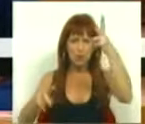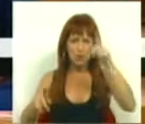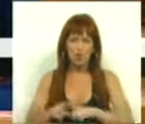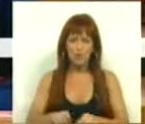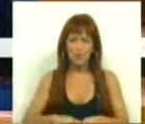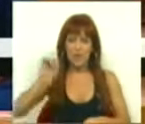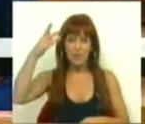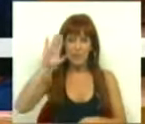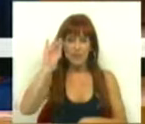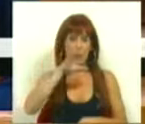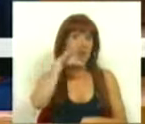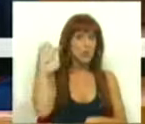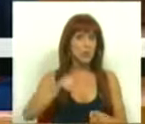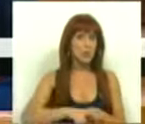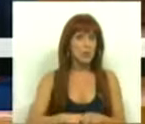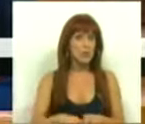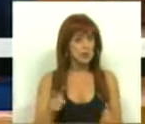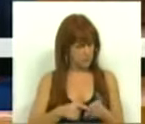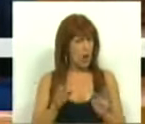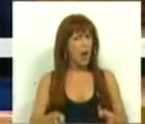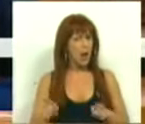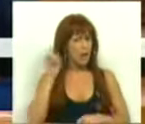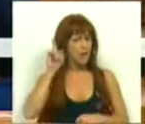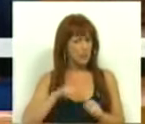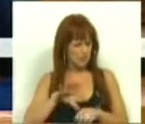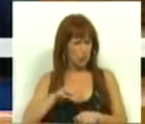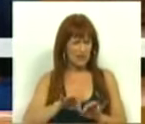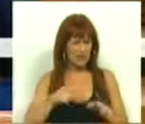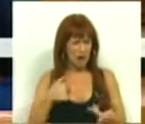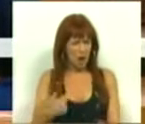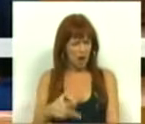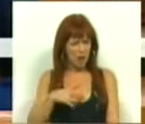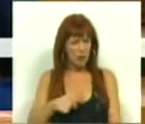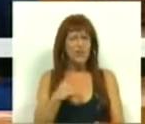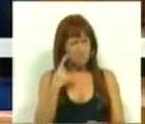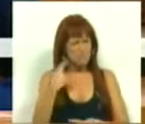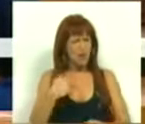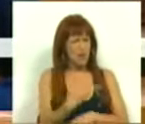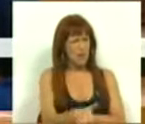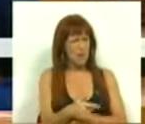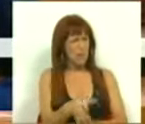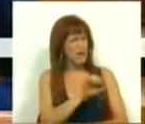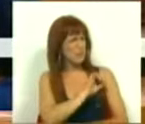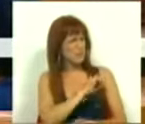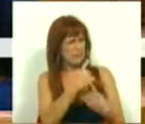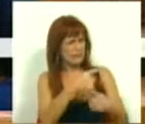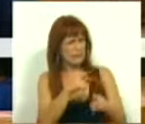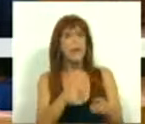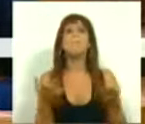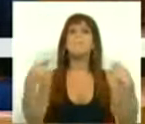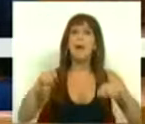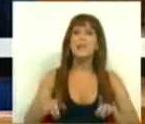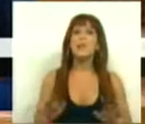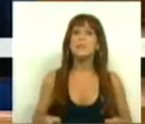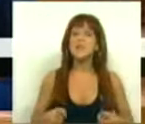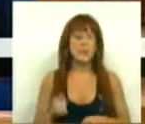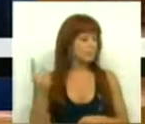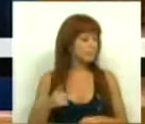Em primeiro, a educação de adultos, necessária e fundamental num país como o nosso, que ainda revela atrasos de escolarização, mas que tem que